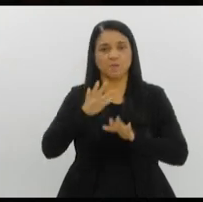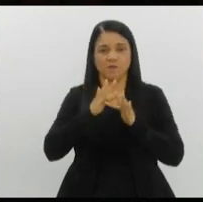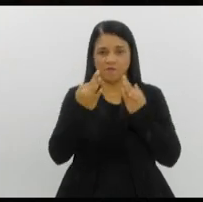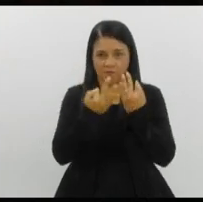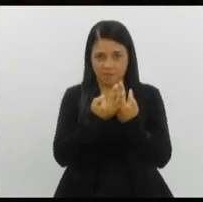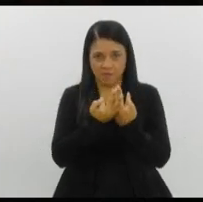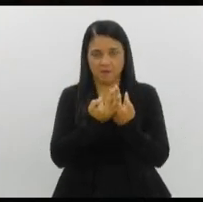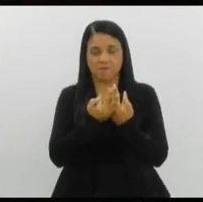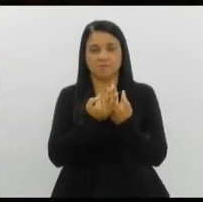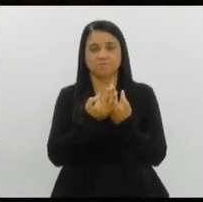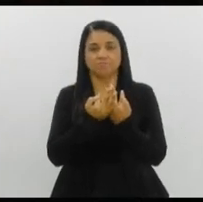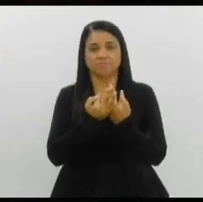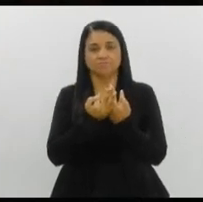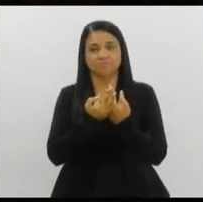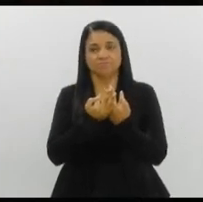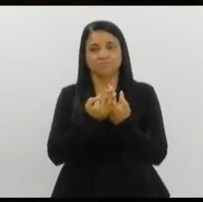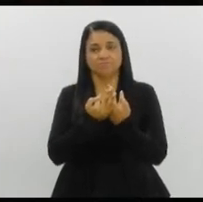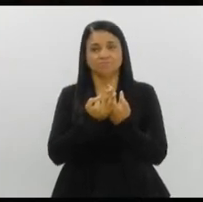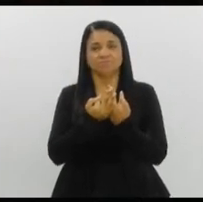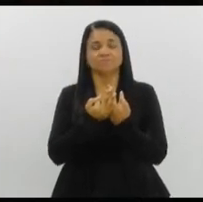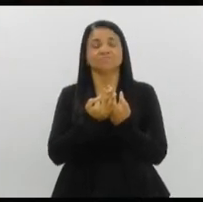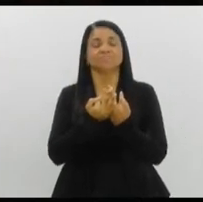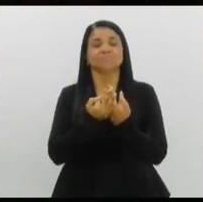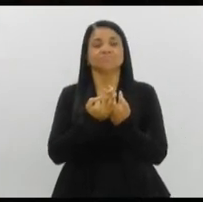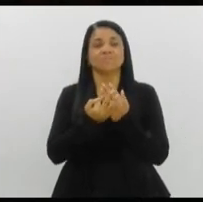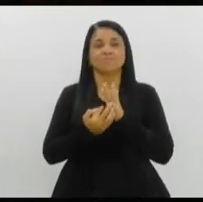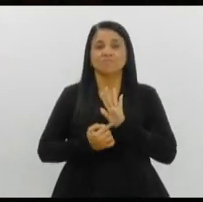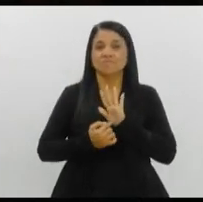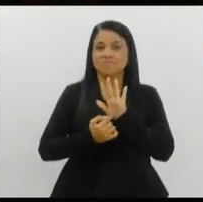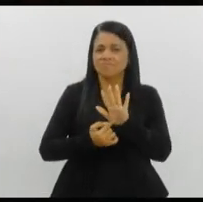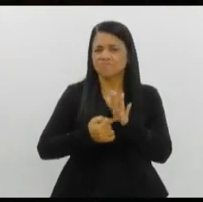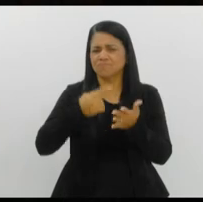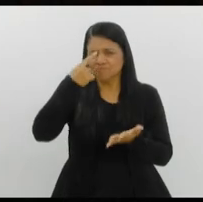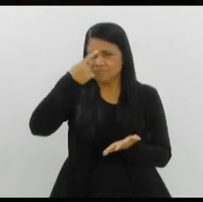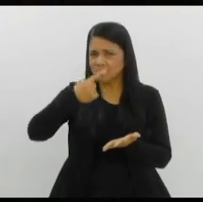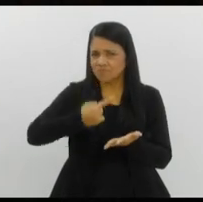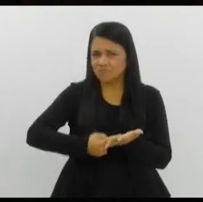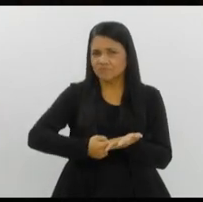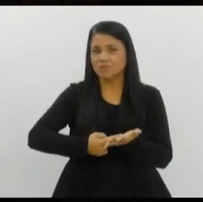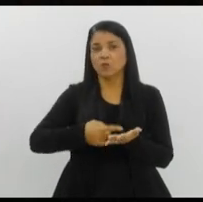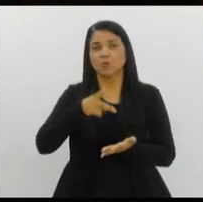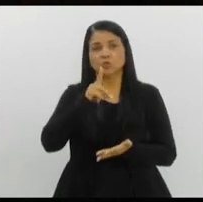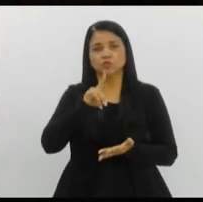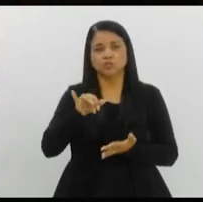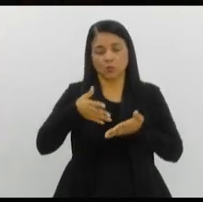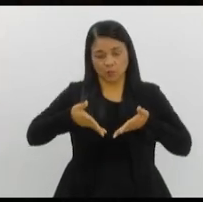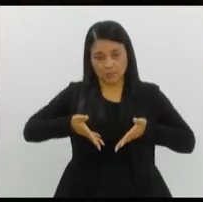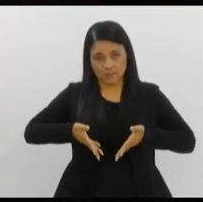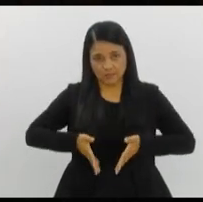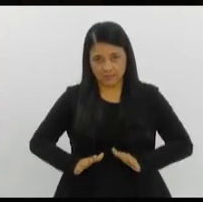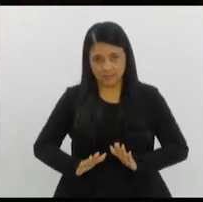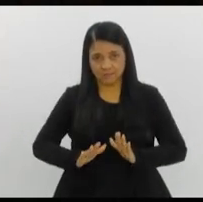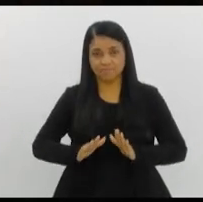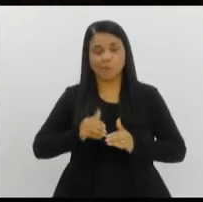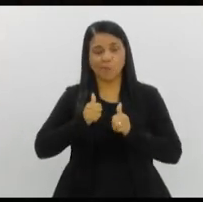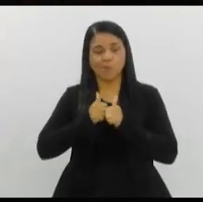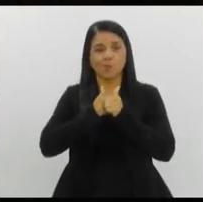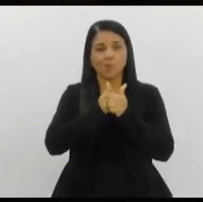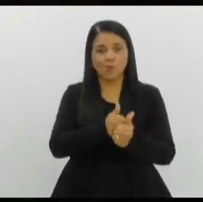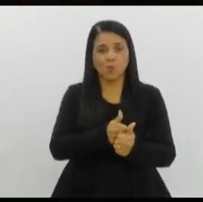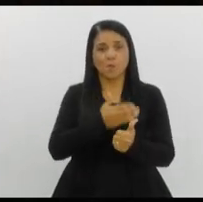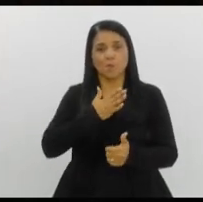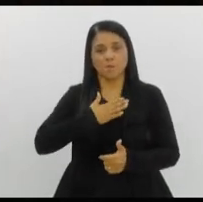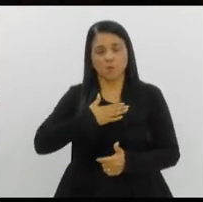família, podendo reacender um compromisso que eu, desde o dia que nasci, acompanhei o meu